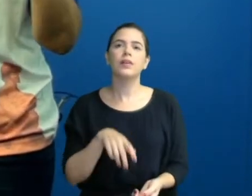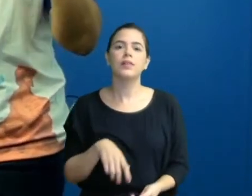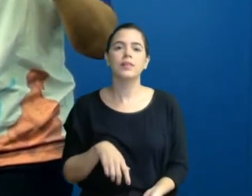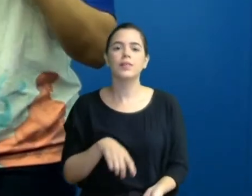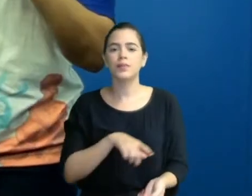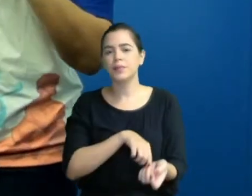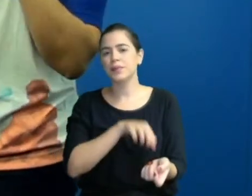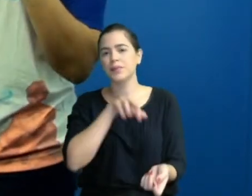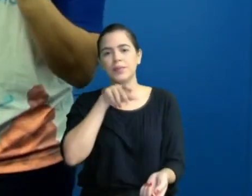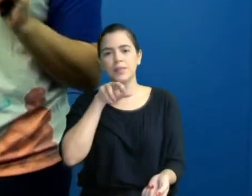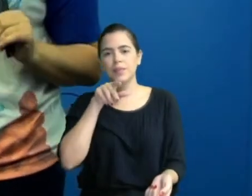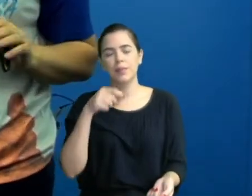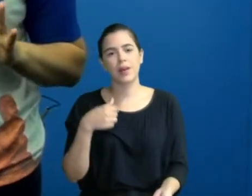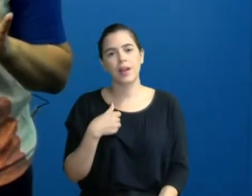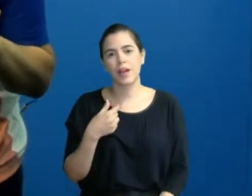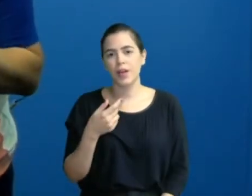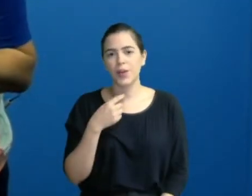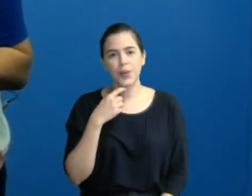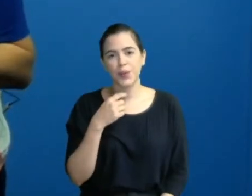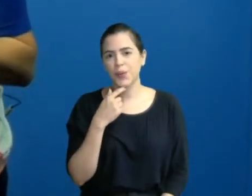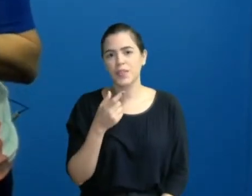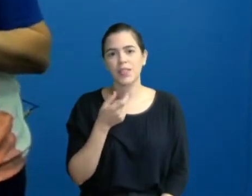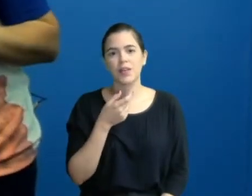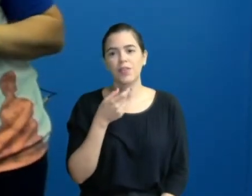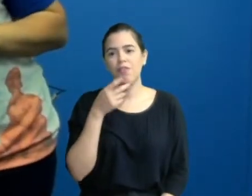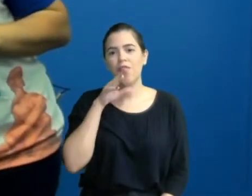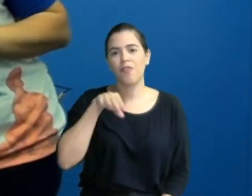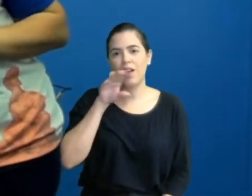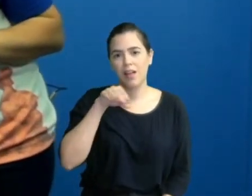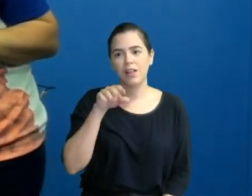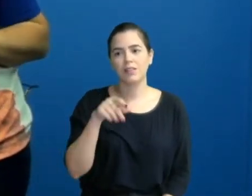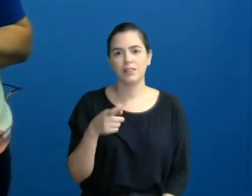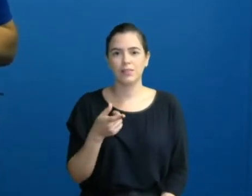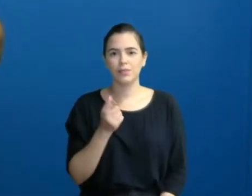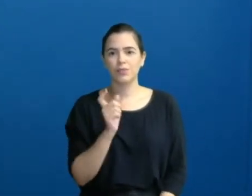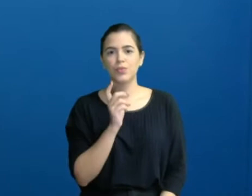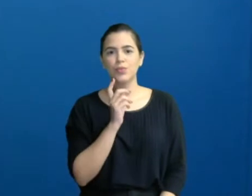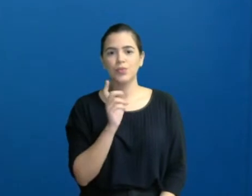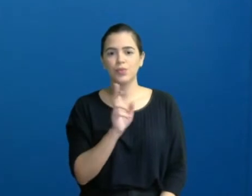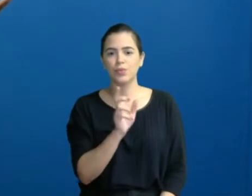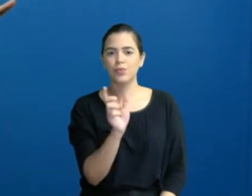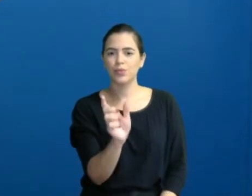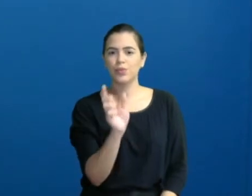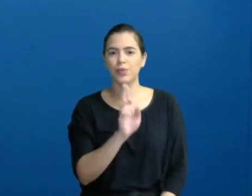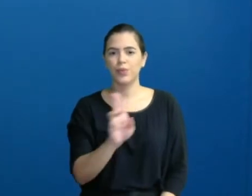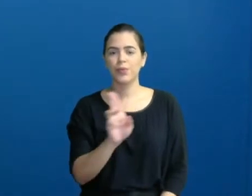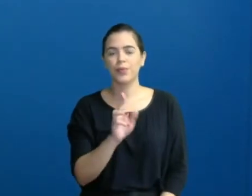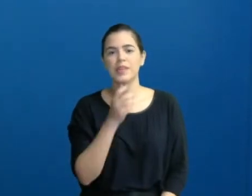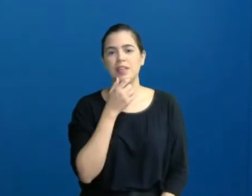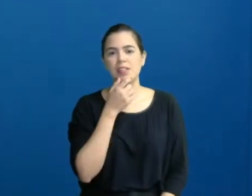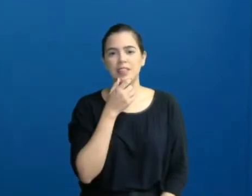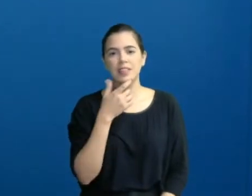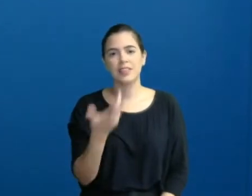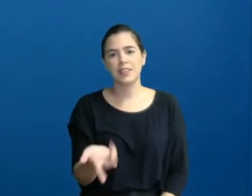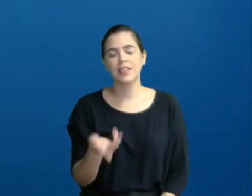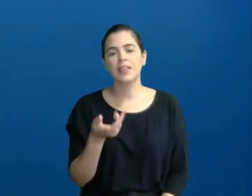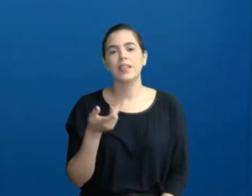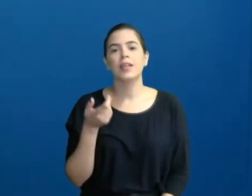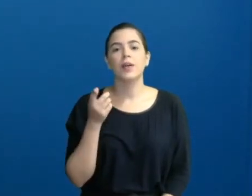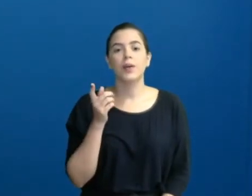aí, enfim, eu não consigo pronunciar o nome deles, mas vai aparecer aqui na tela para vocês, quando eles